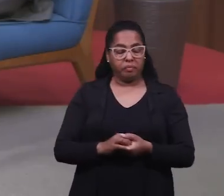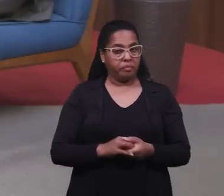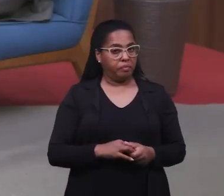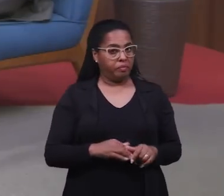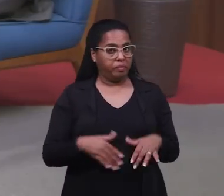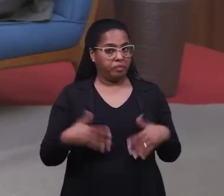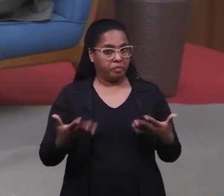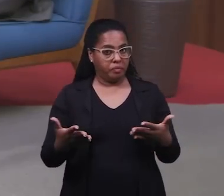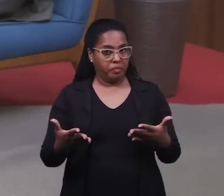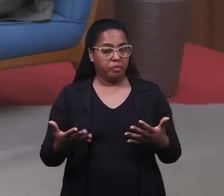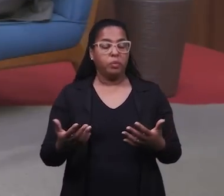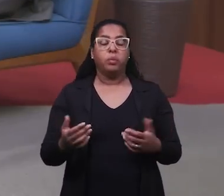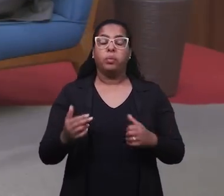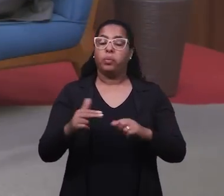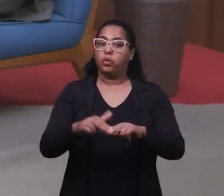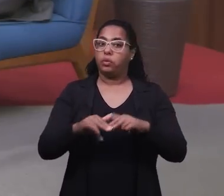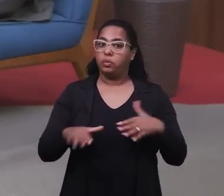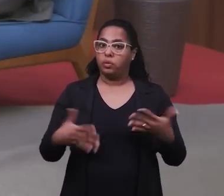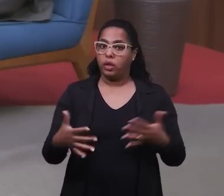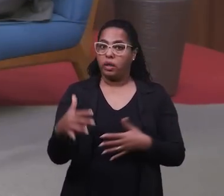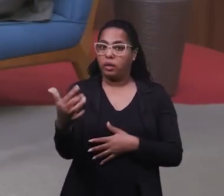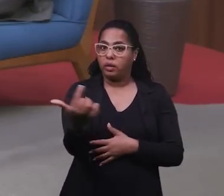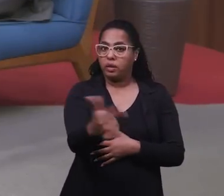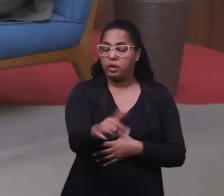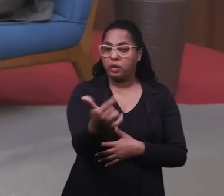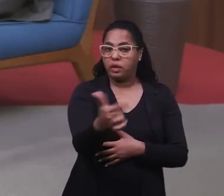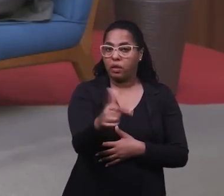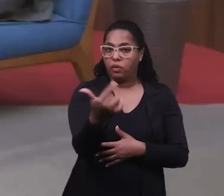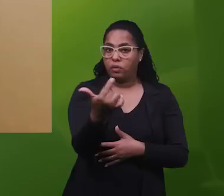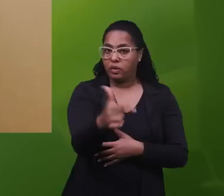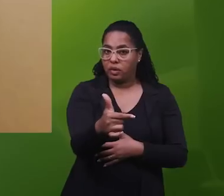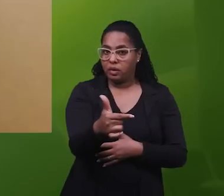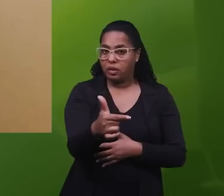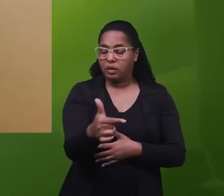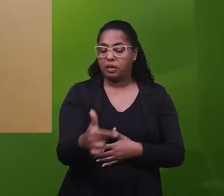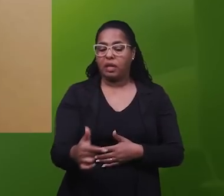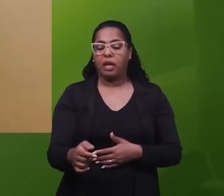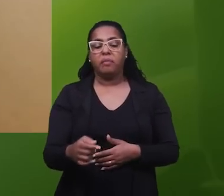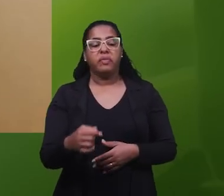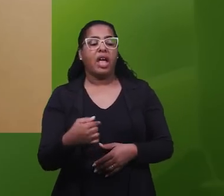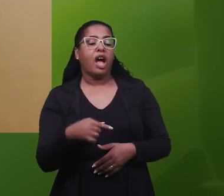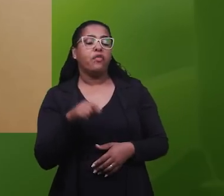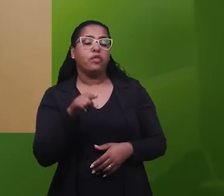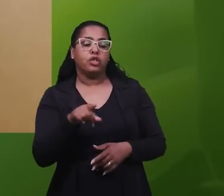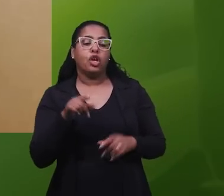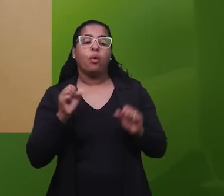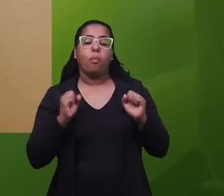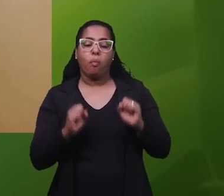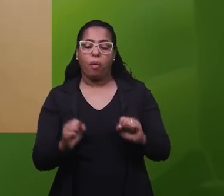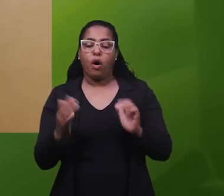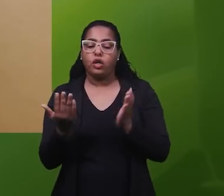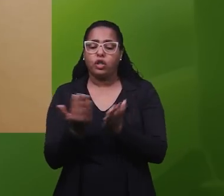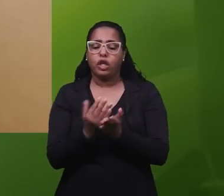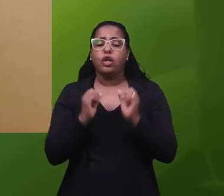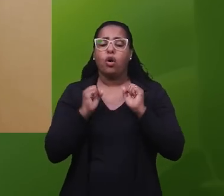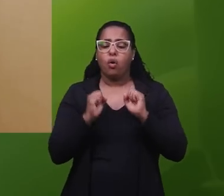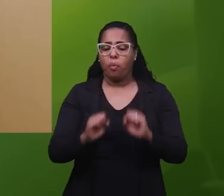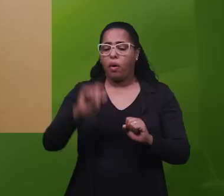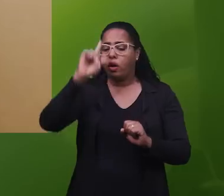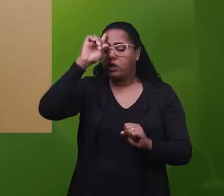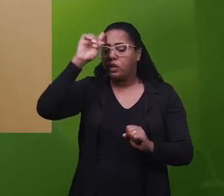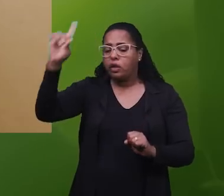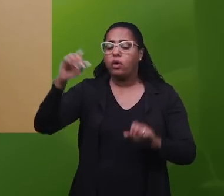Até porque não existe biblicamente aquilo, você pode ser crente, você pode